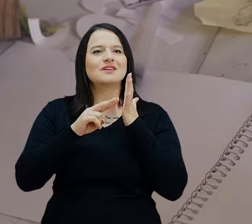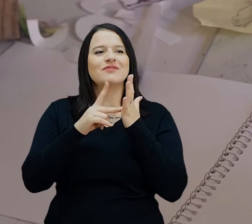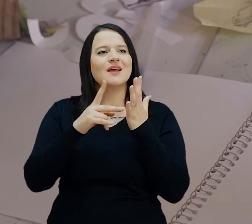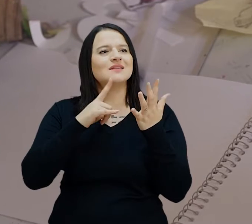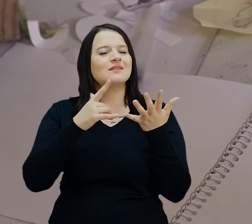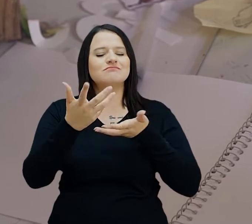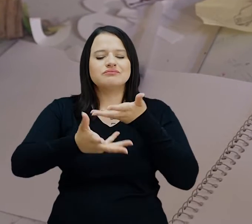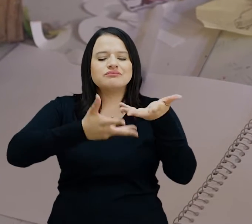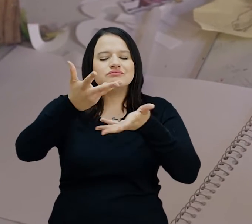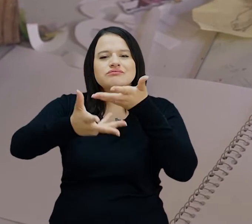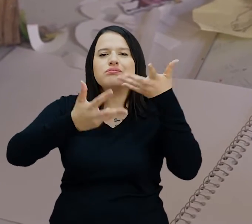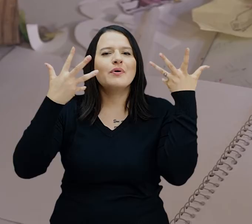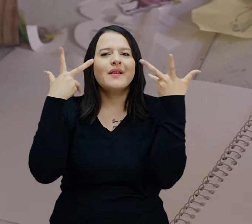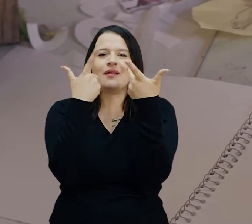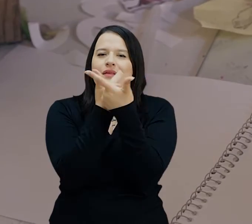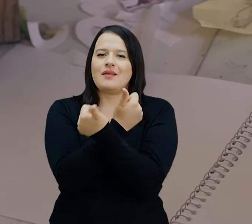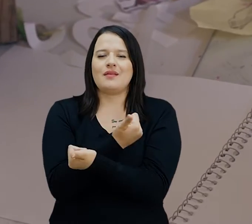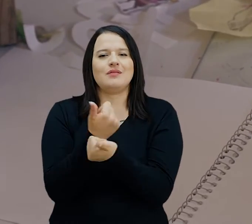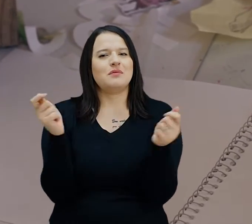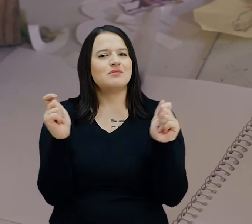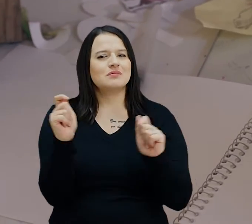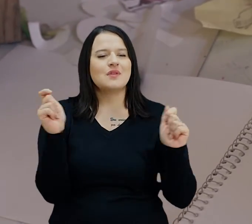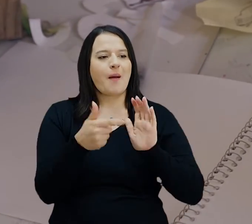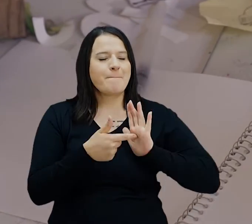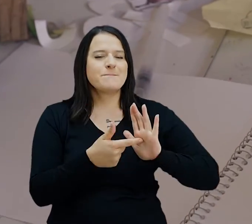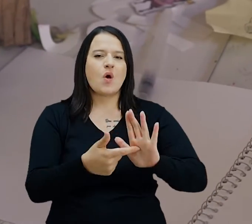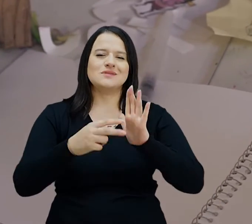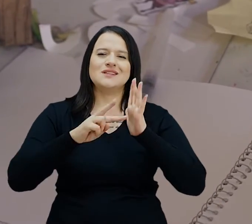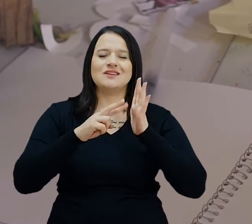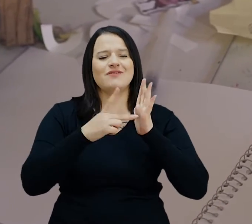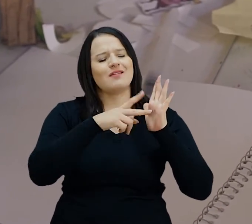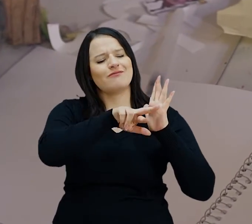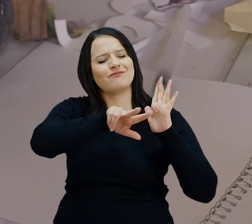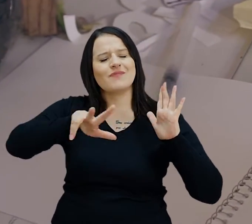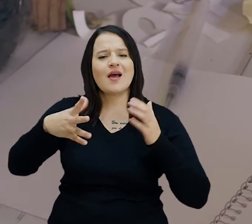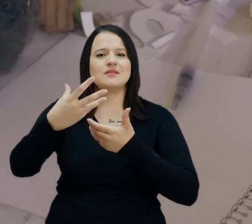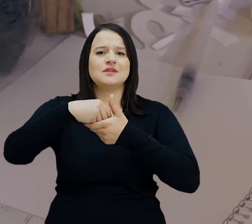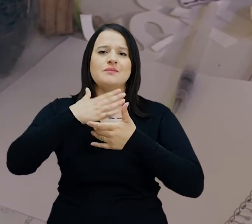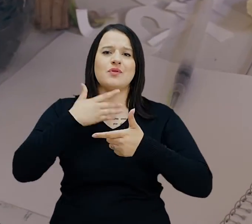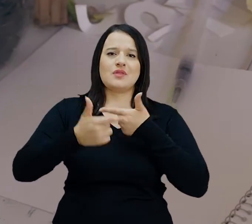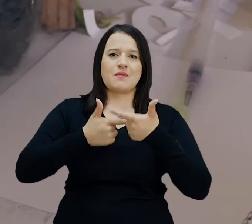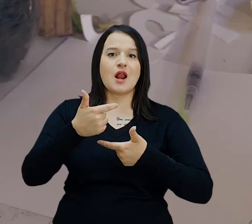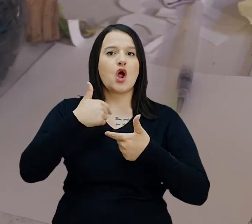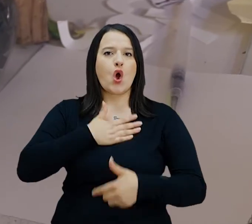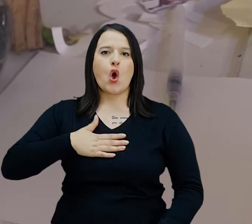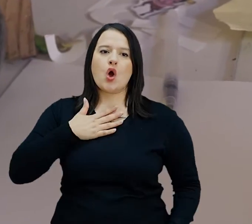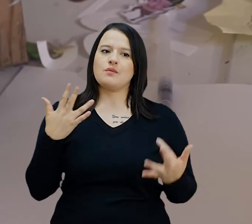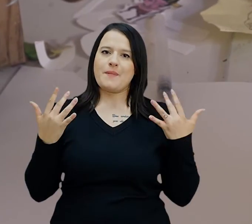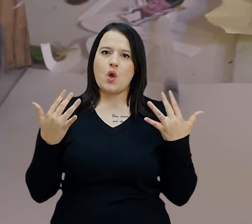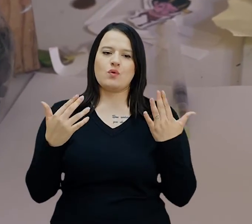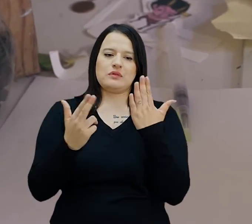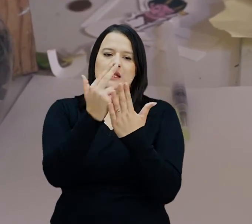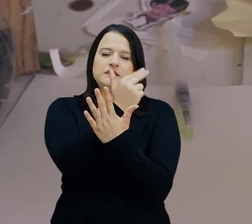eu acho que as mãos, elas comunicam muitas coisas. E elas têm outros significados também